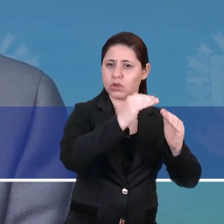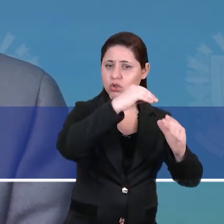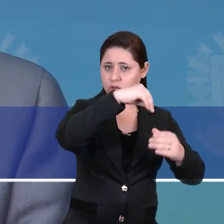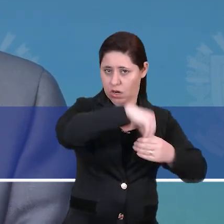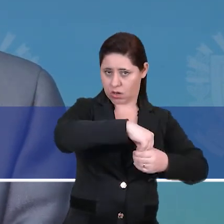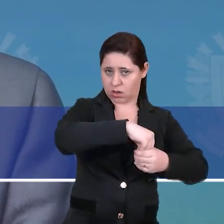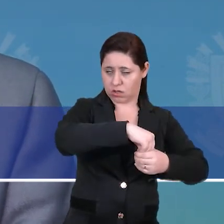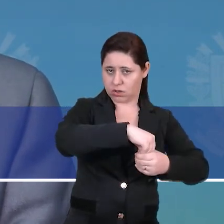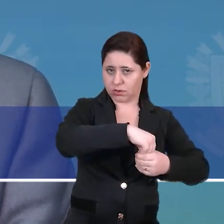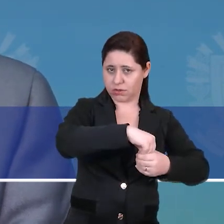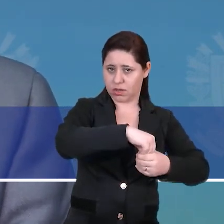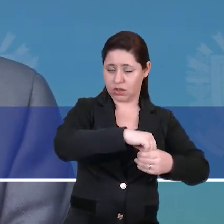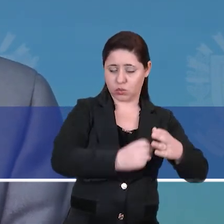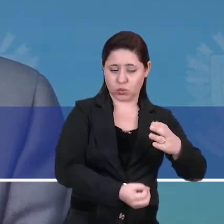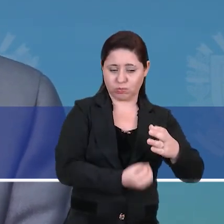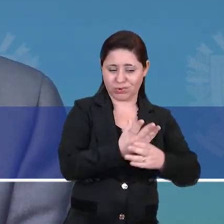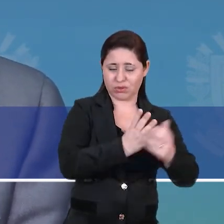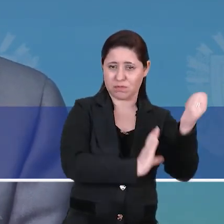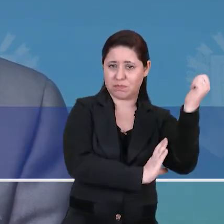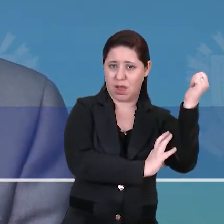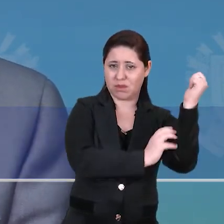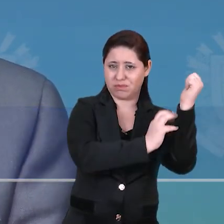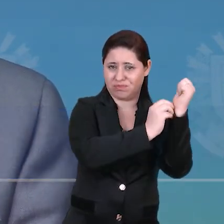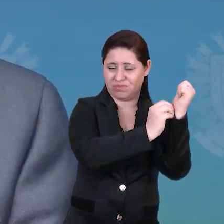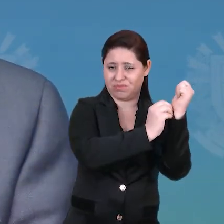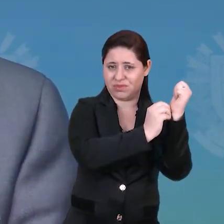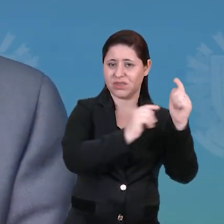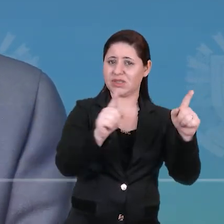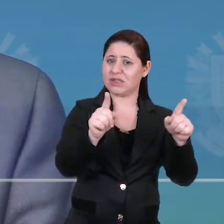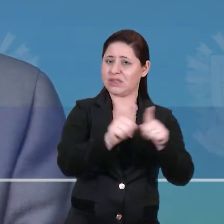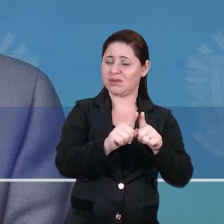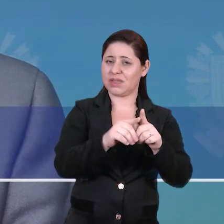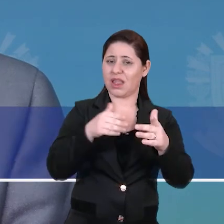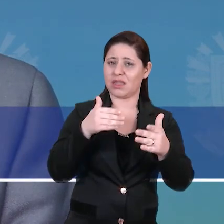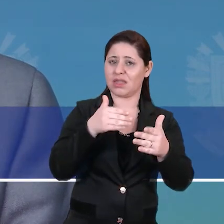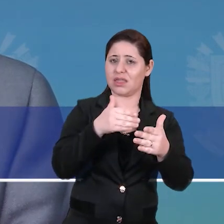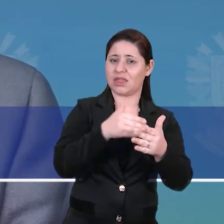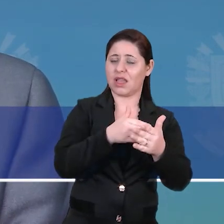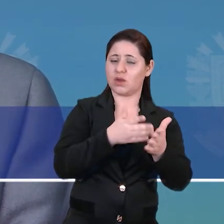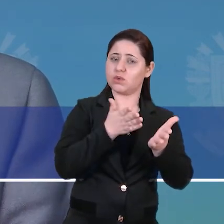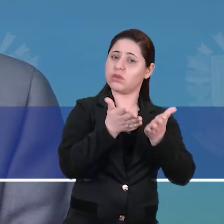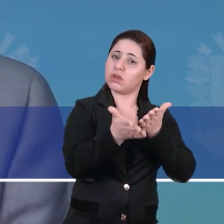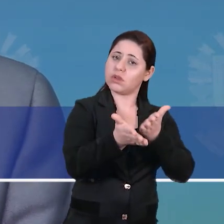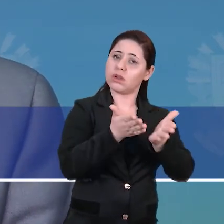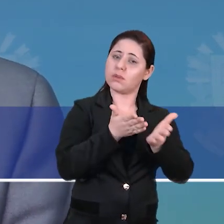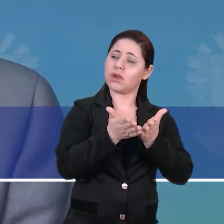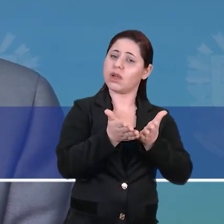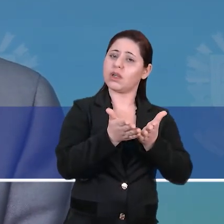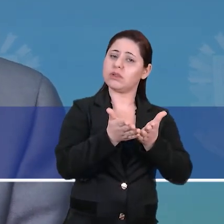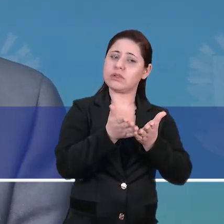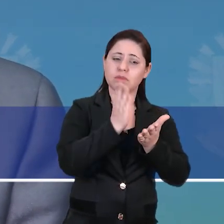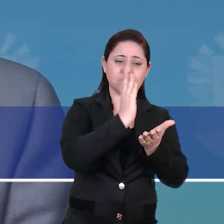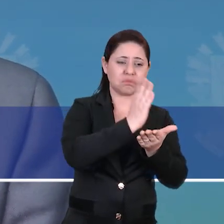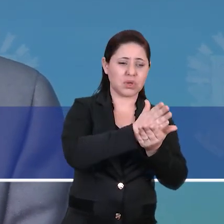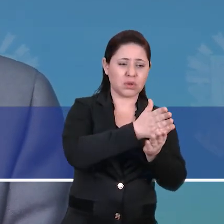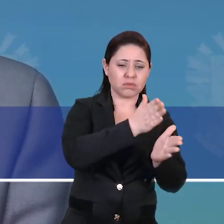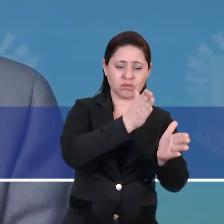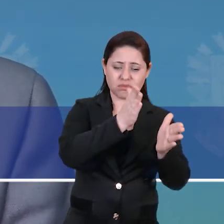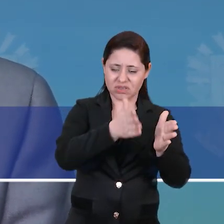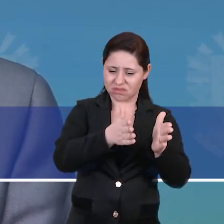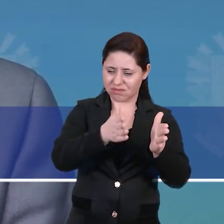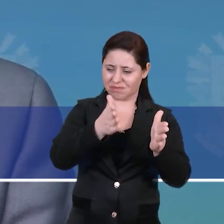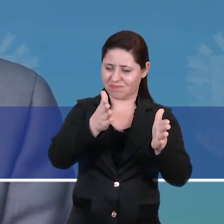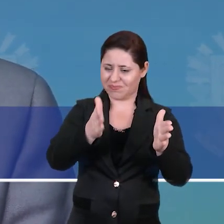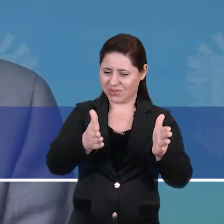casa, desde a descoberta do câncer até o meio do tratamento, que são fases que